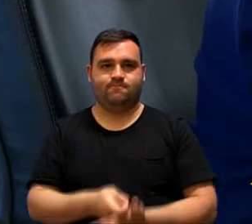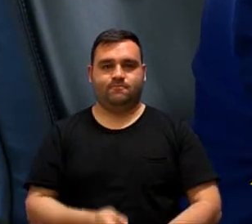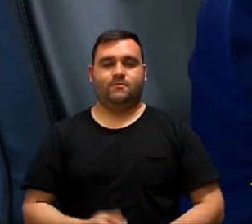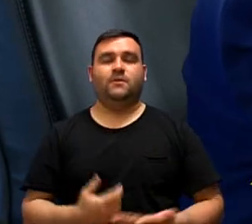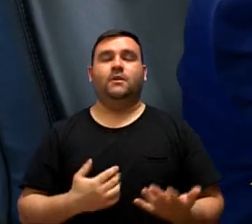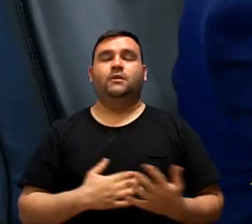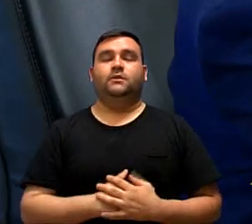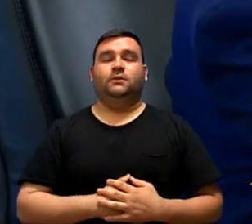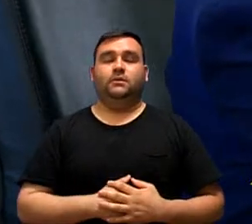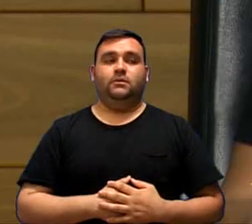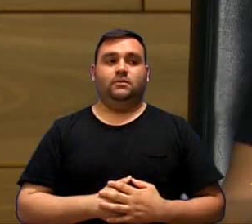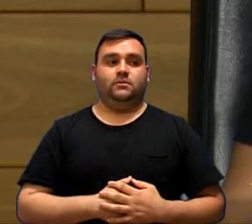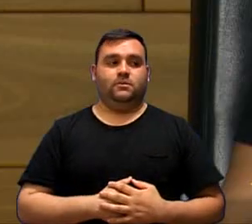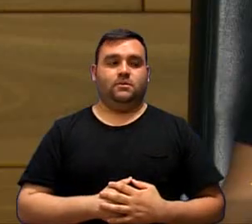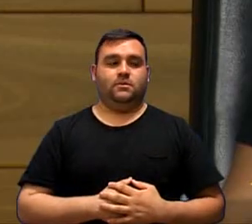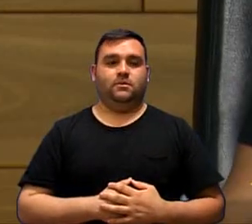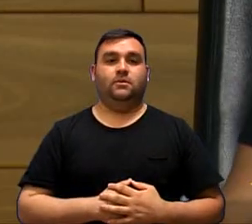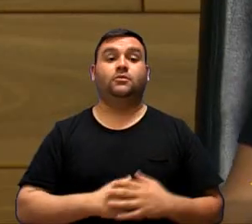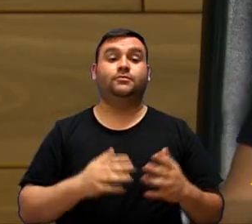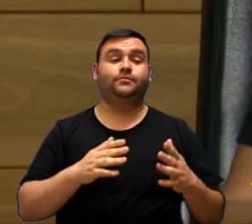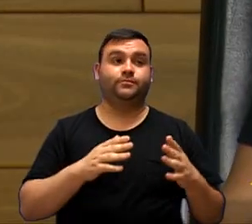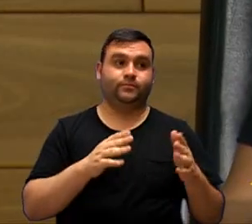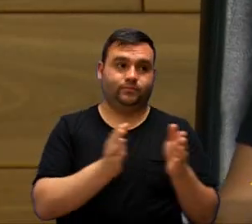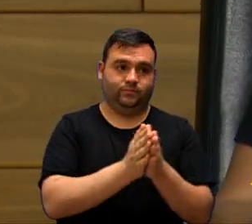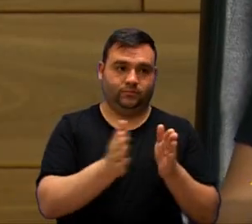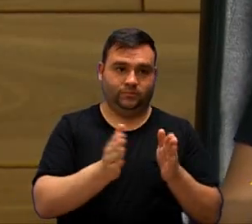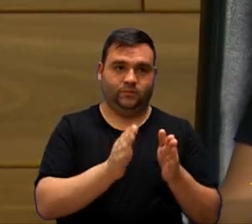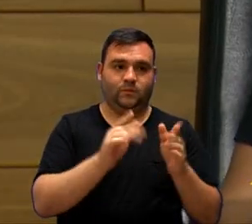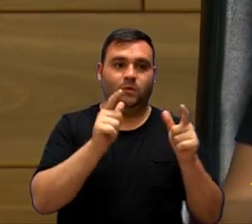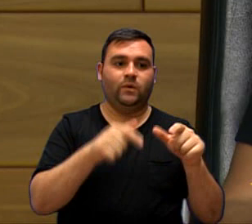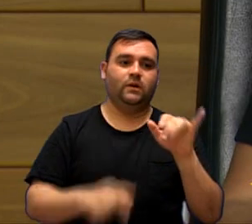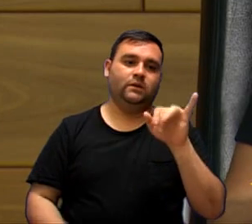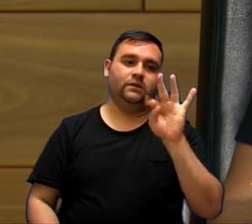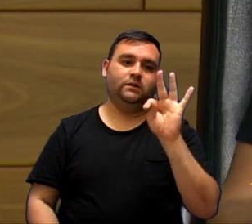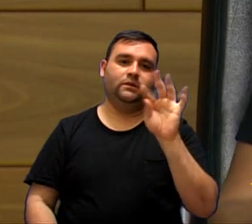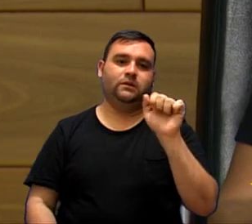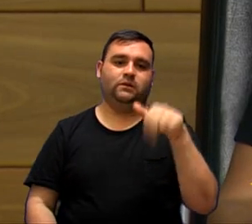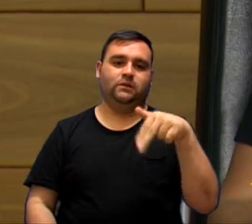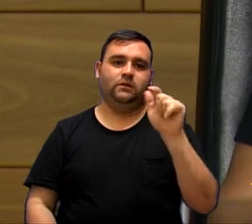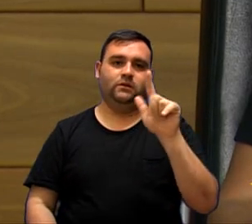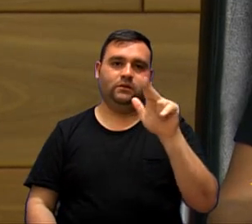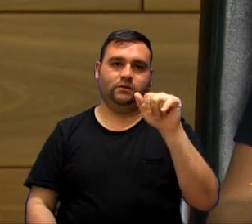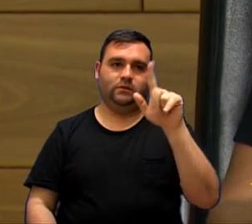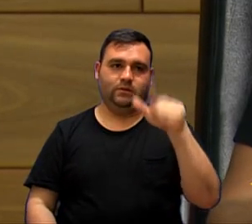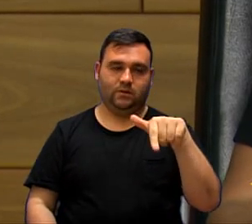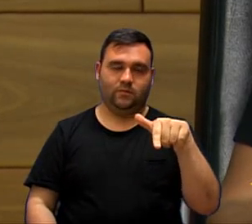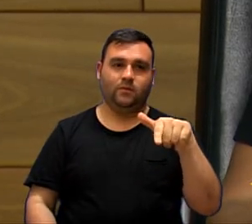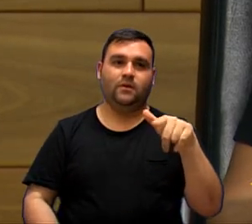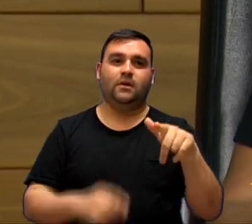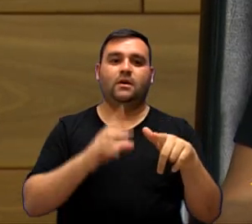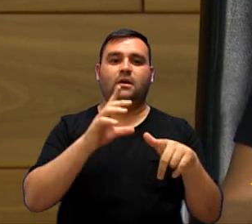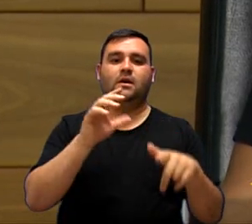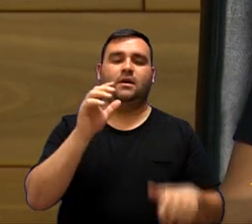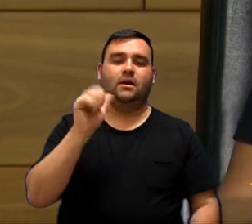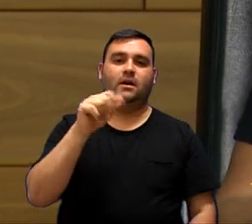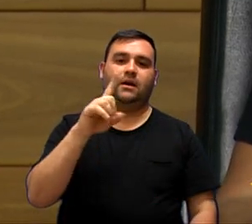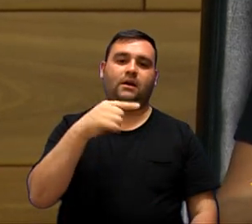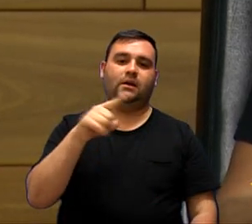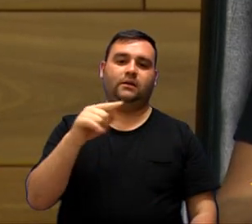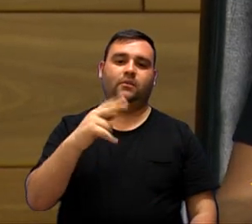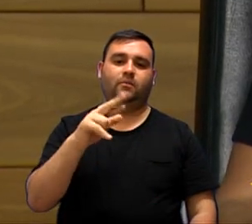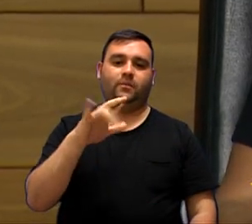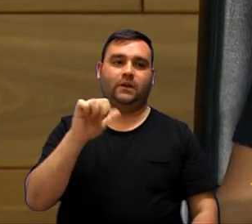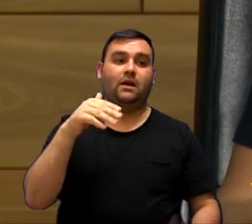Isso. É, o trecho 1 do Itanguá, que é uma obra que vai dar Dom Pereira de Camargo até